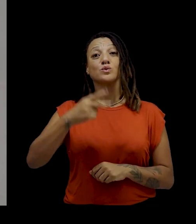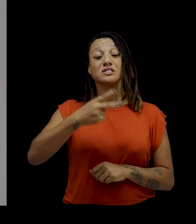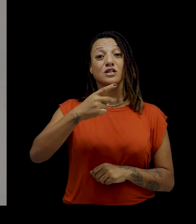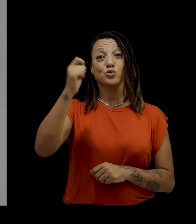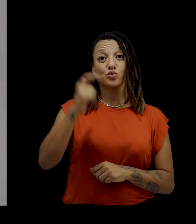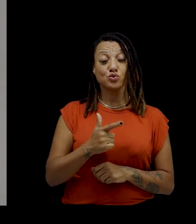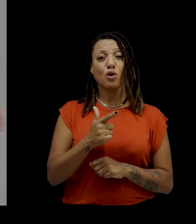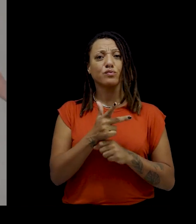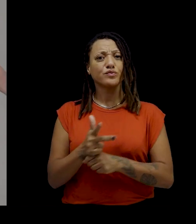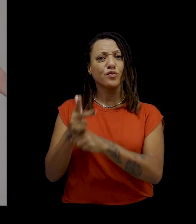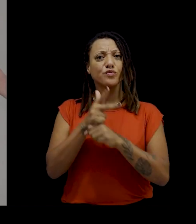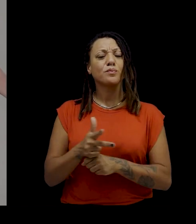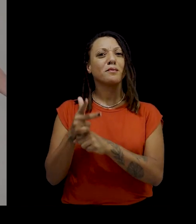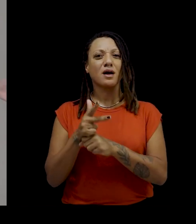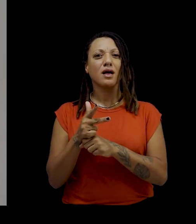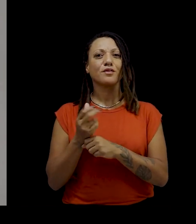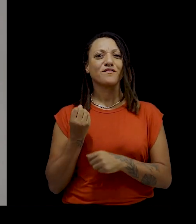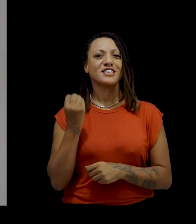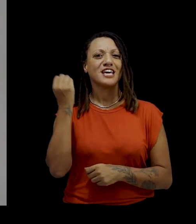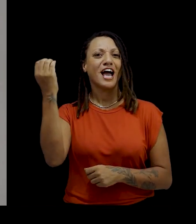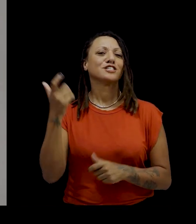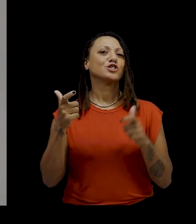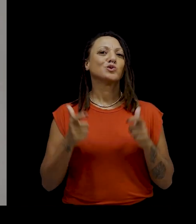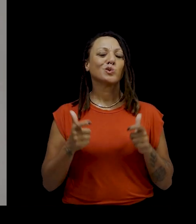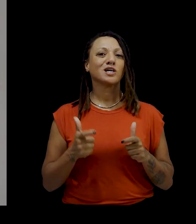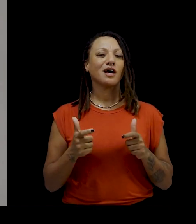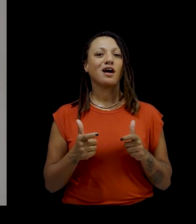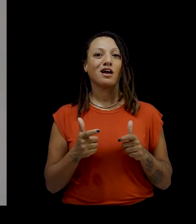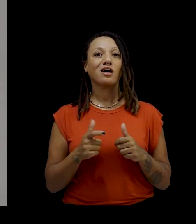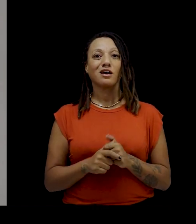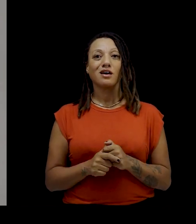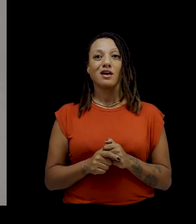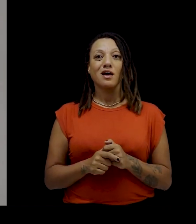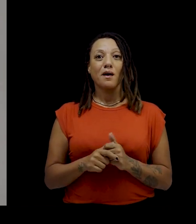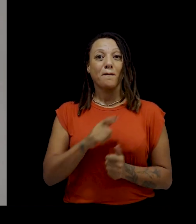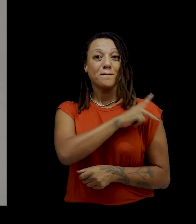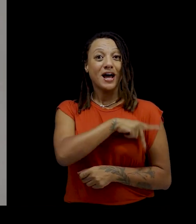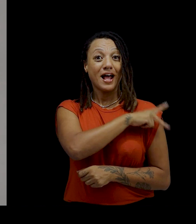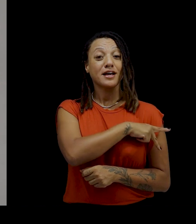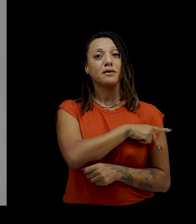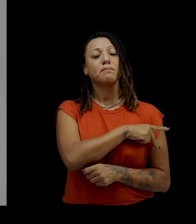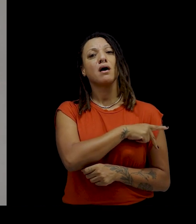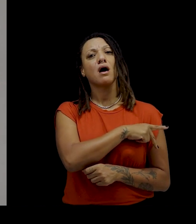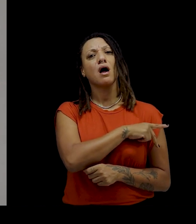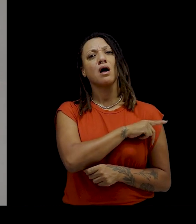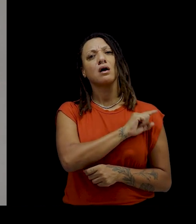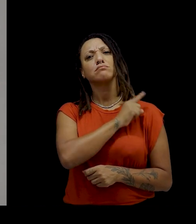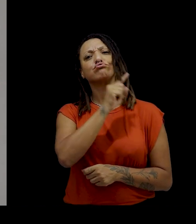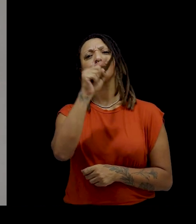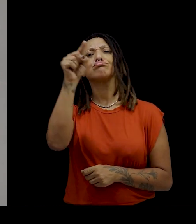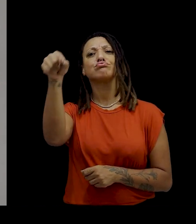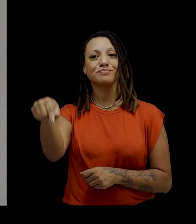Segundo Sol foi filmado num grande deslocamento partindo da Paraíba até o Ceará. Então a